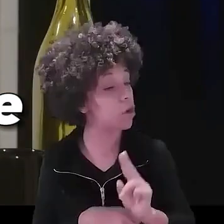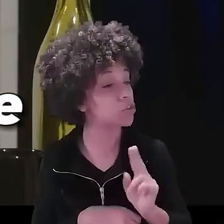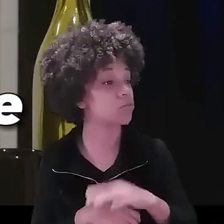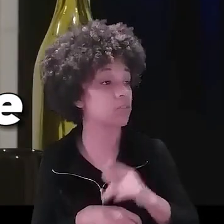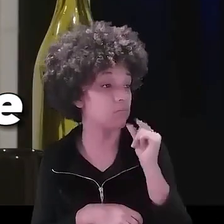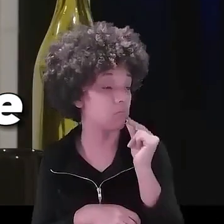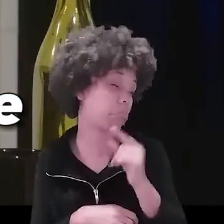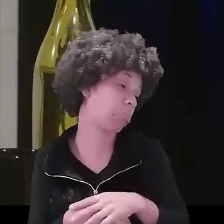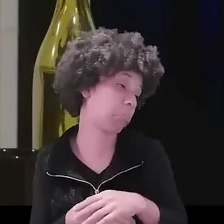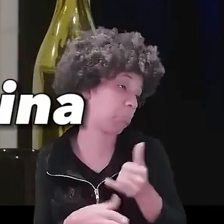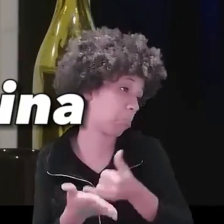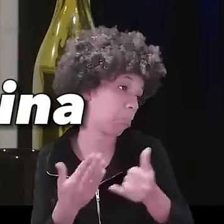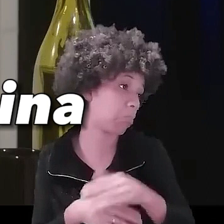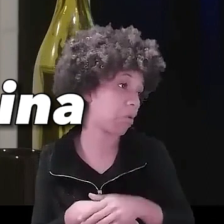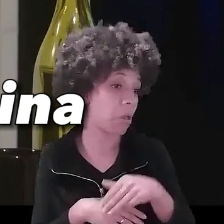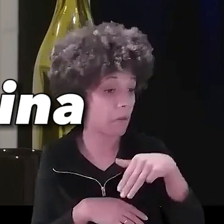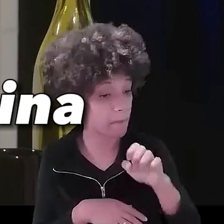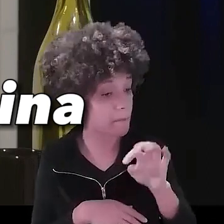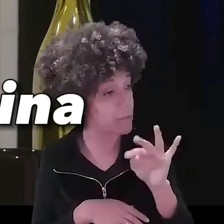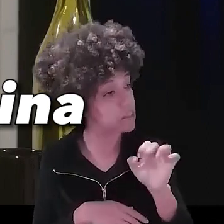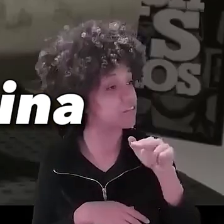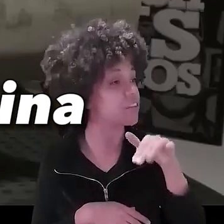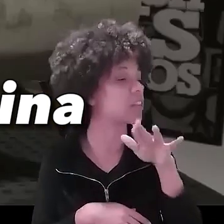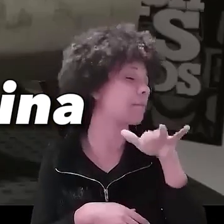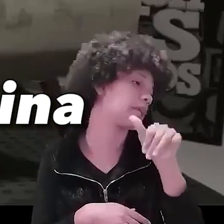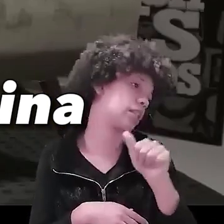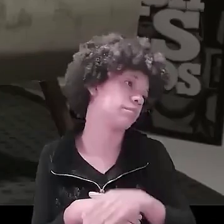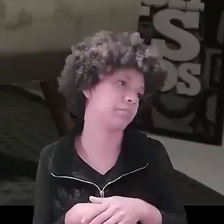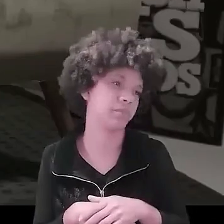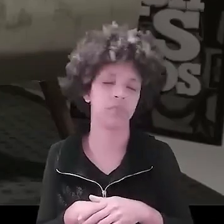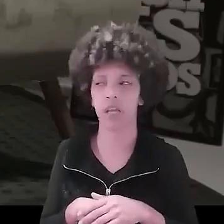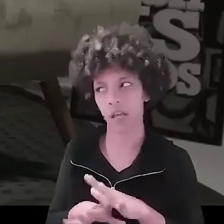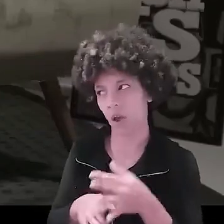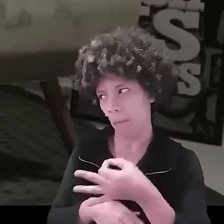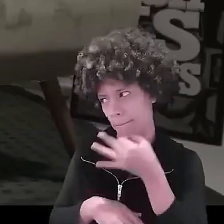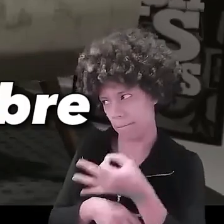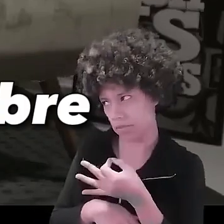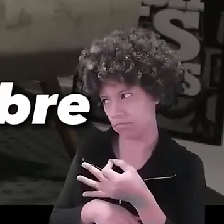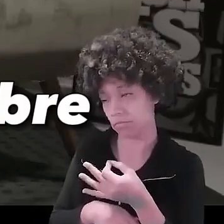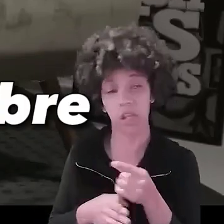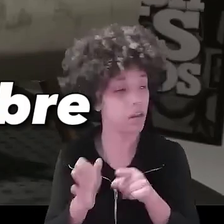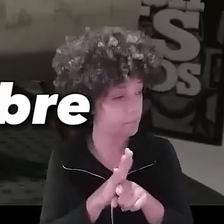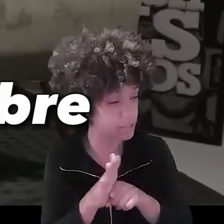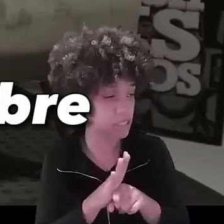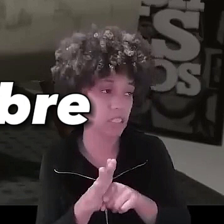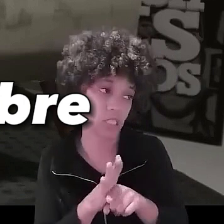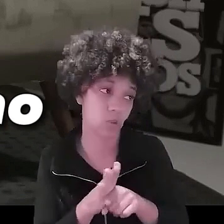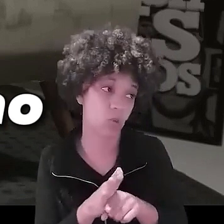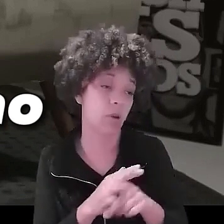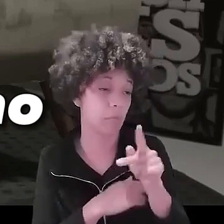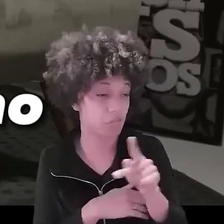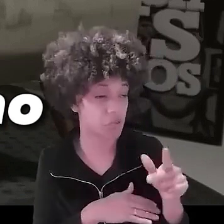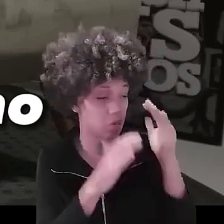etc., possa usar qualquer tipo de droga. Ele inclusive usa metanfetamina como recreativo. Um pouco do Portas da Percepção. E ele é pesquisador sobre